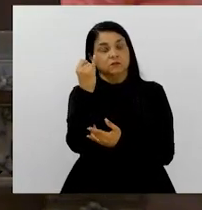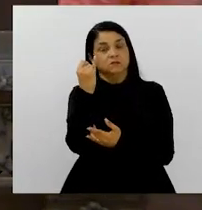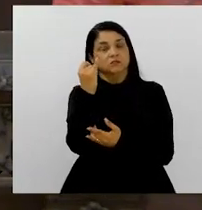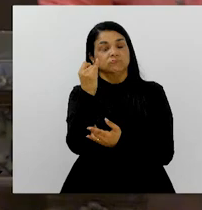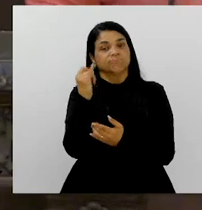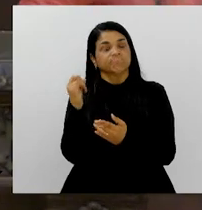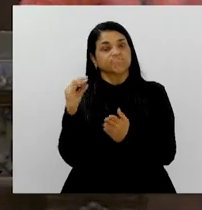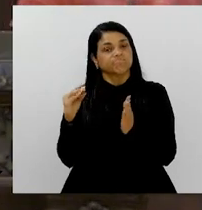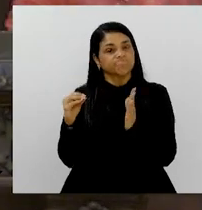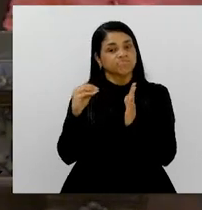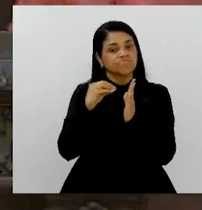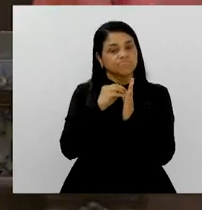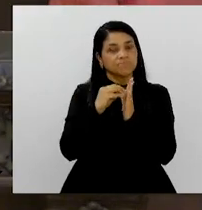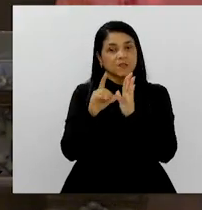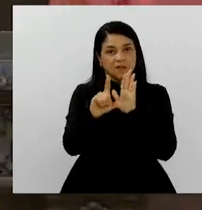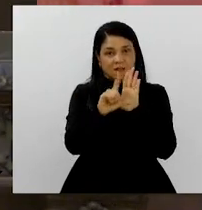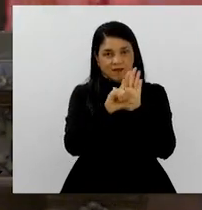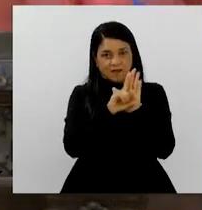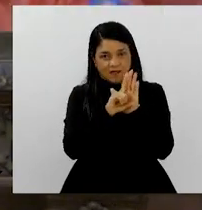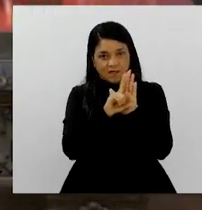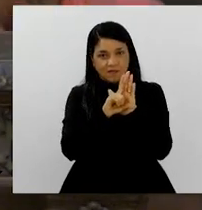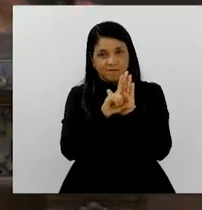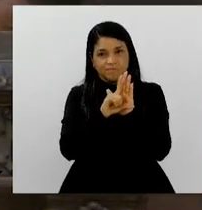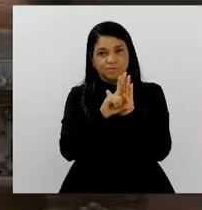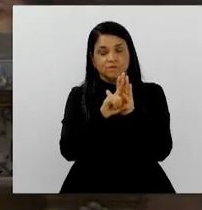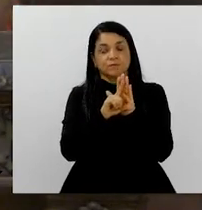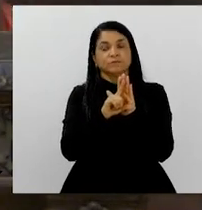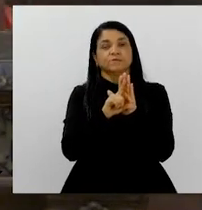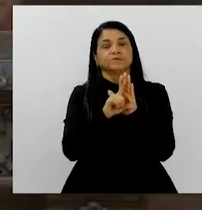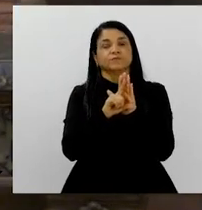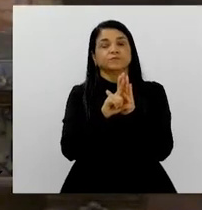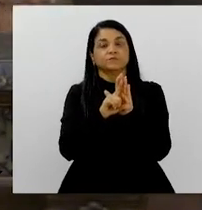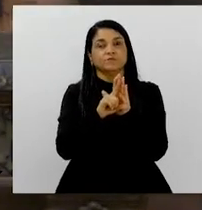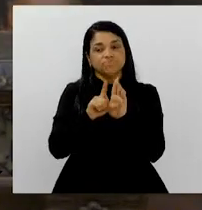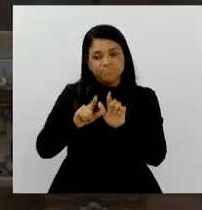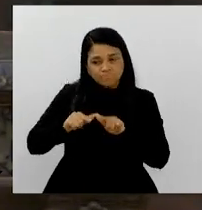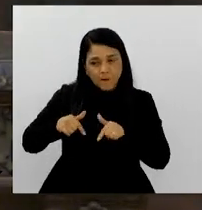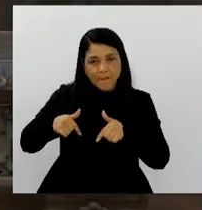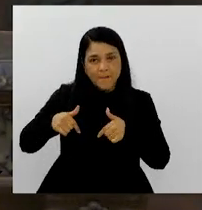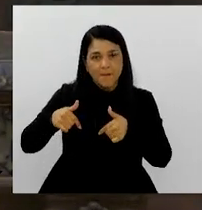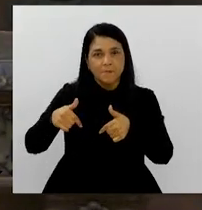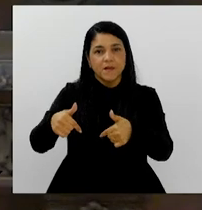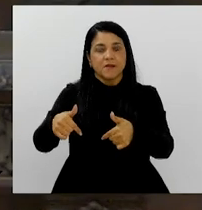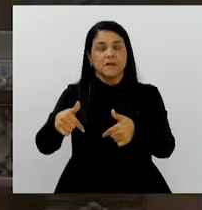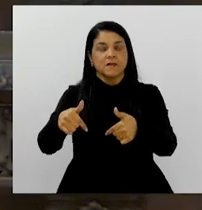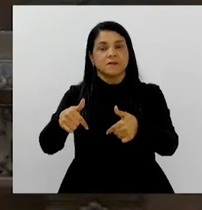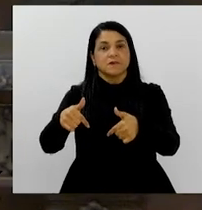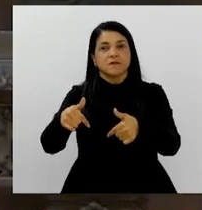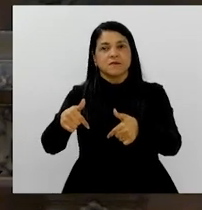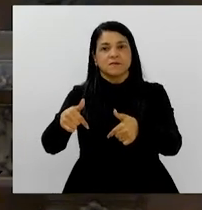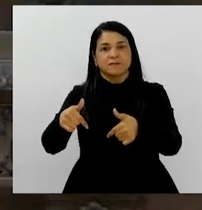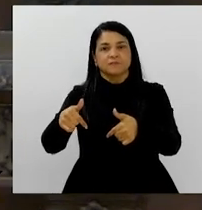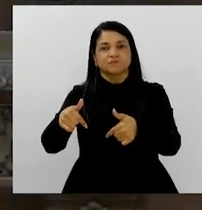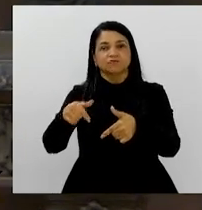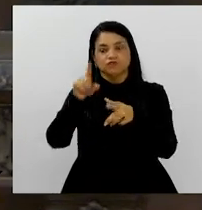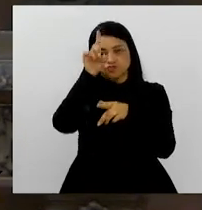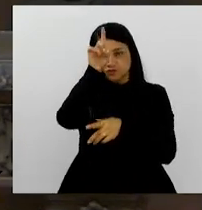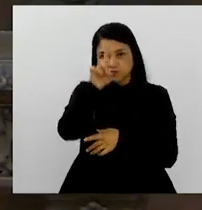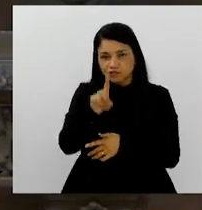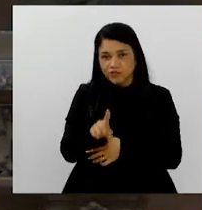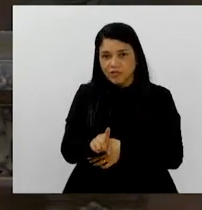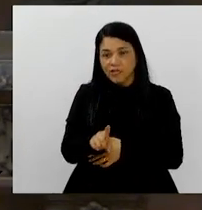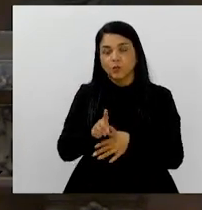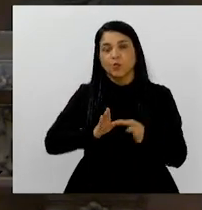coloque na lei, que a gente materialize na forma da legislação os direitos do